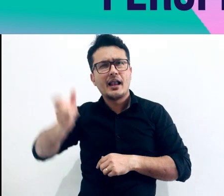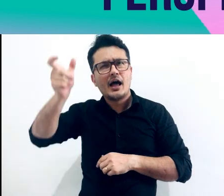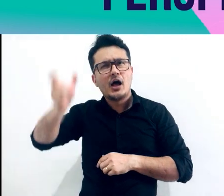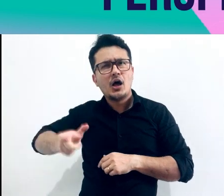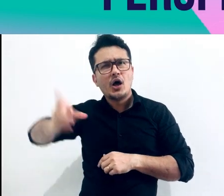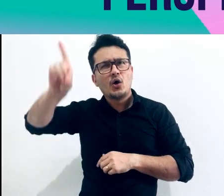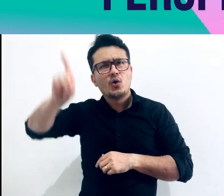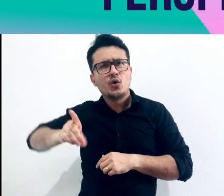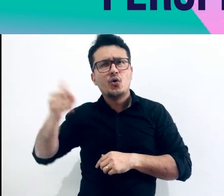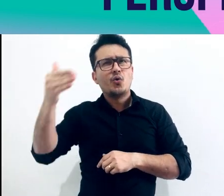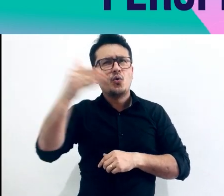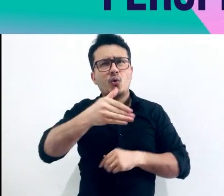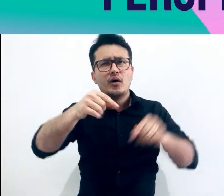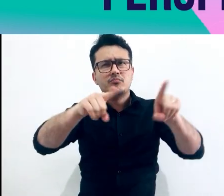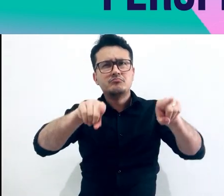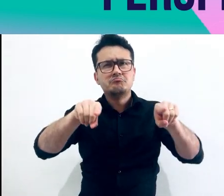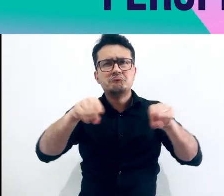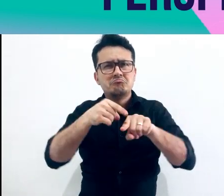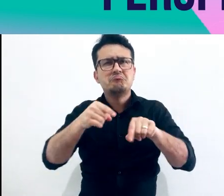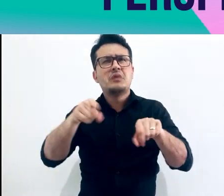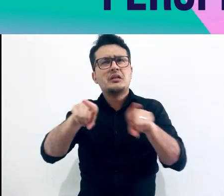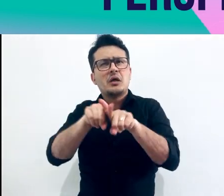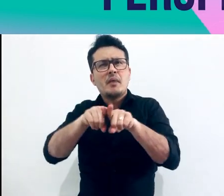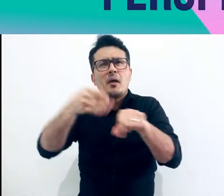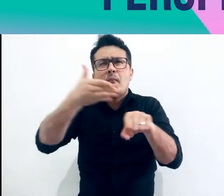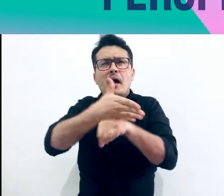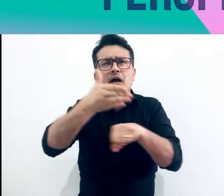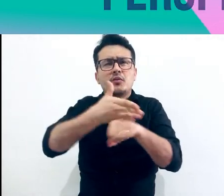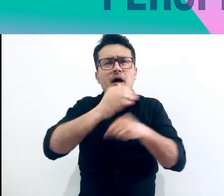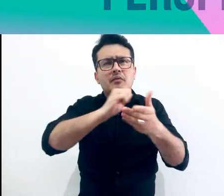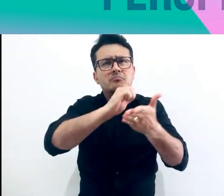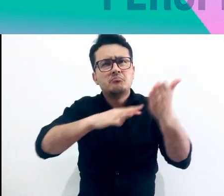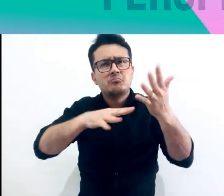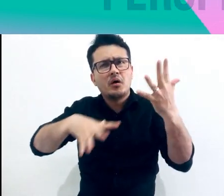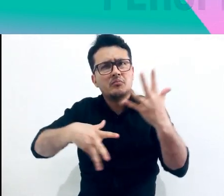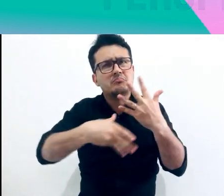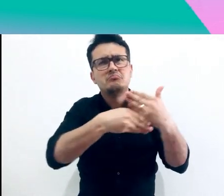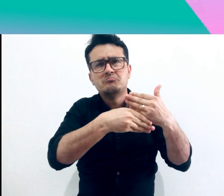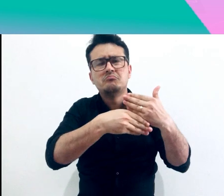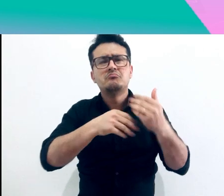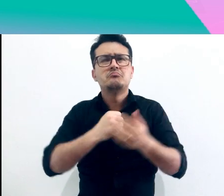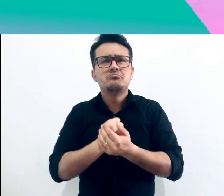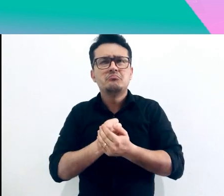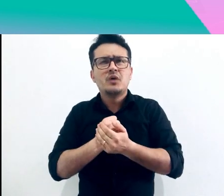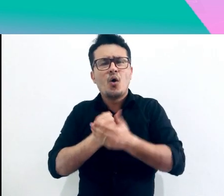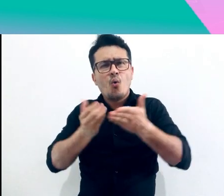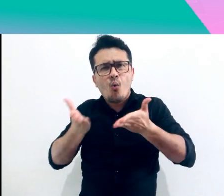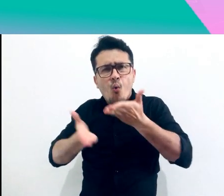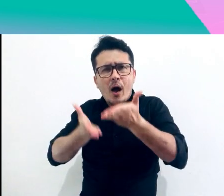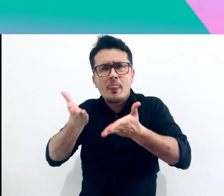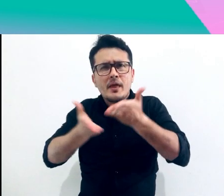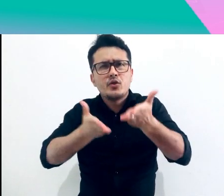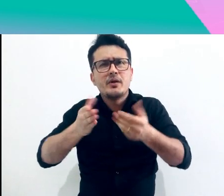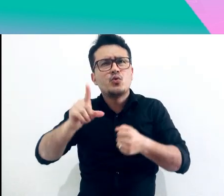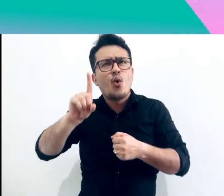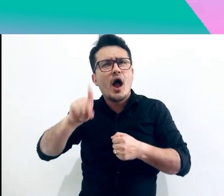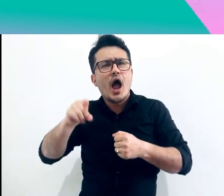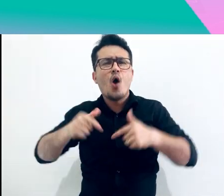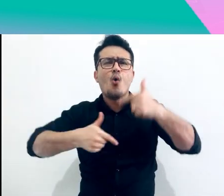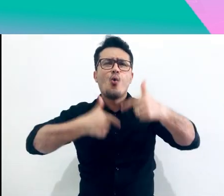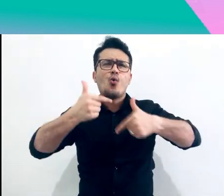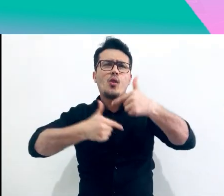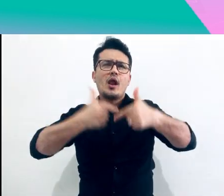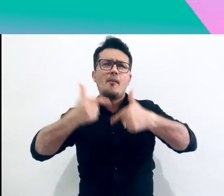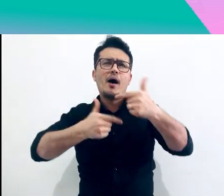inclusiva. Para o MEC, o aluno com deficiência deve frequentar a classe comum e participar de atividades complementares no